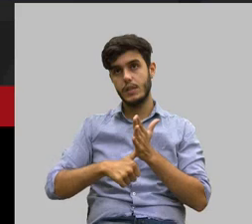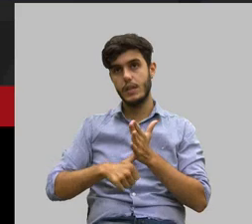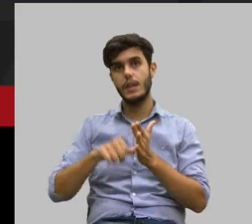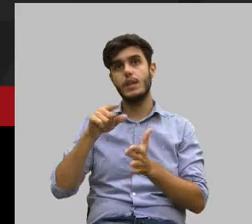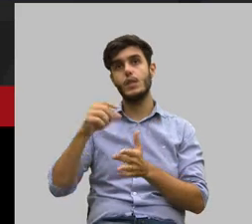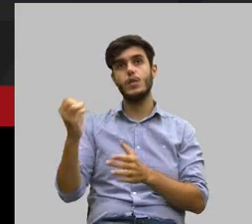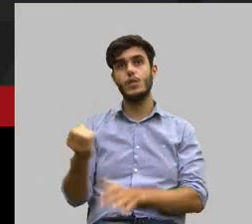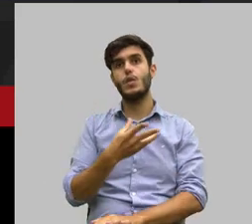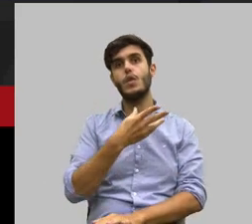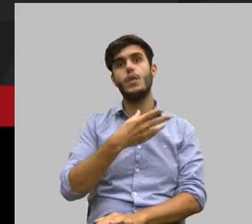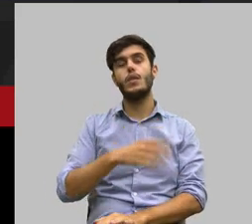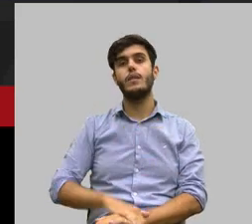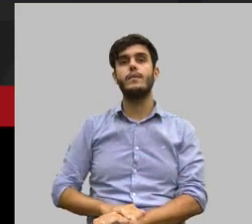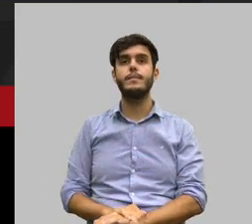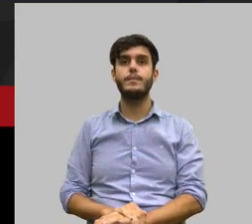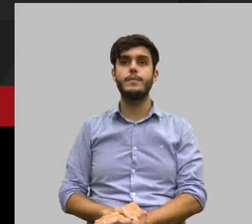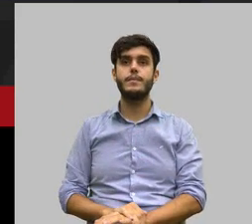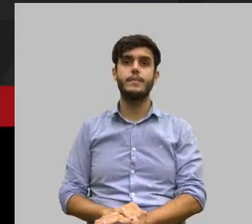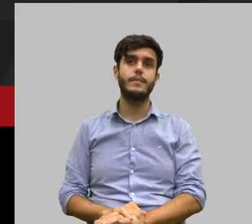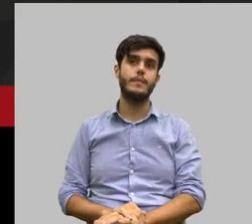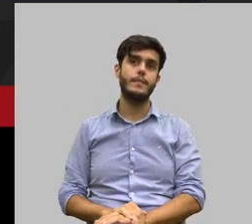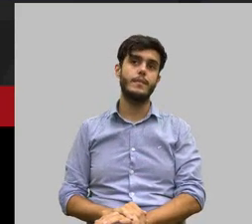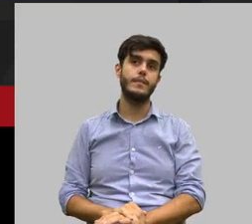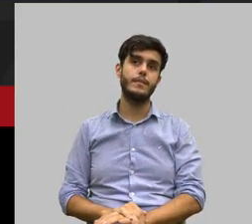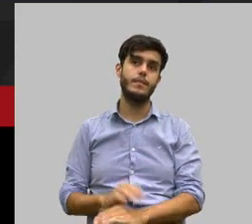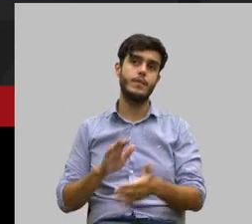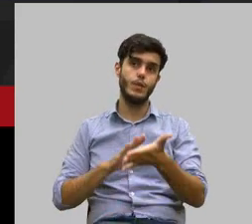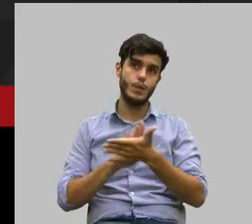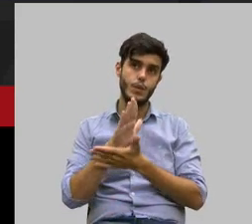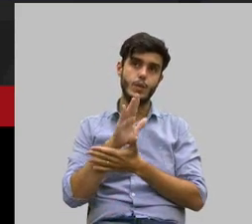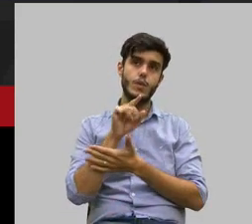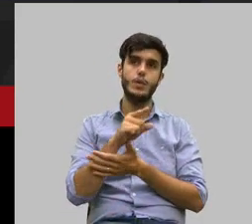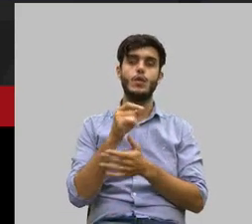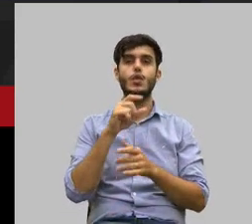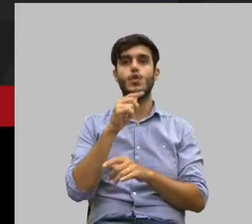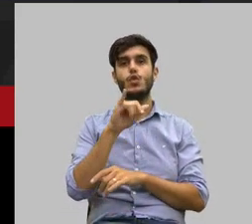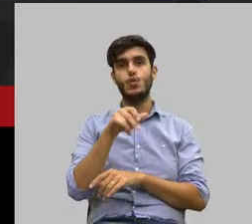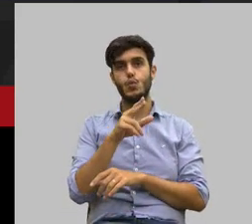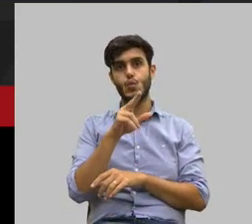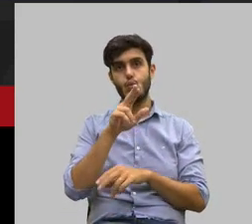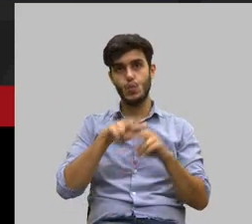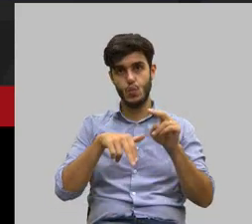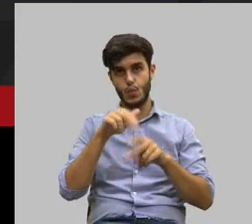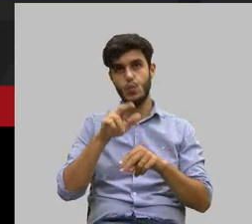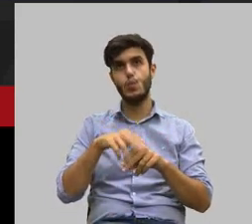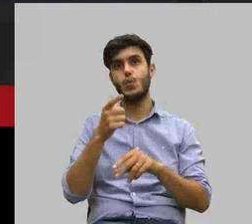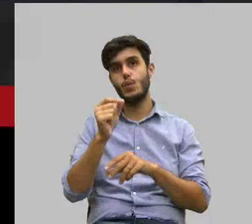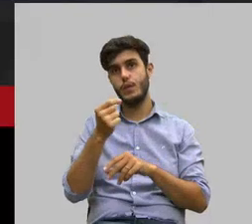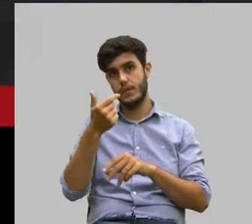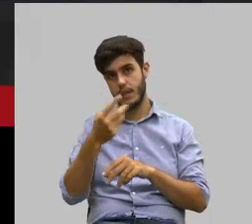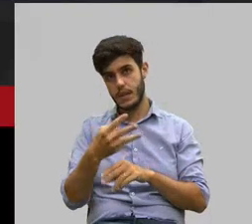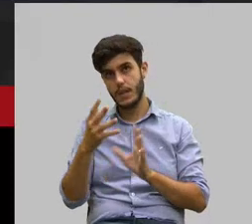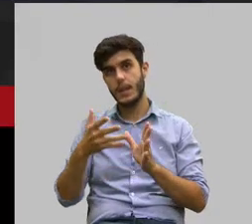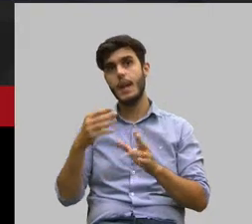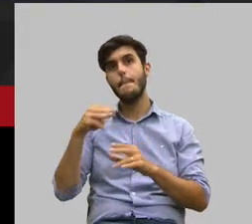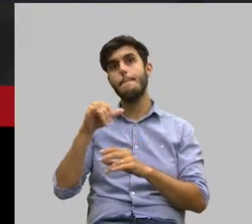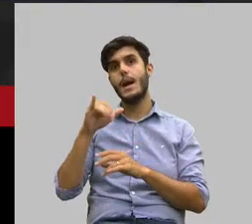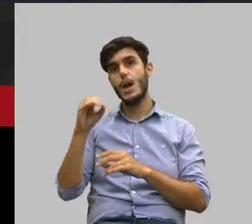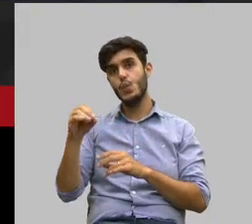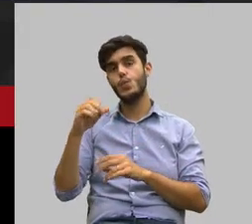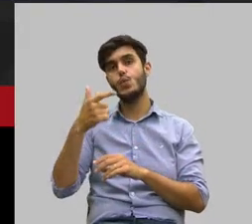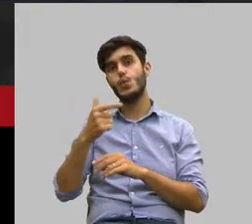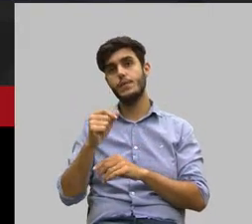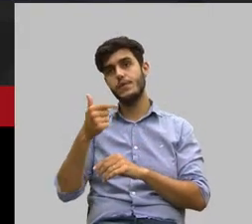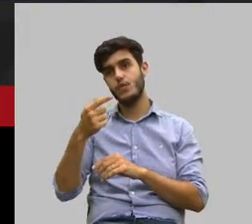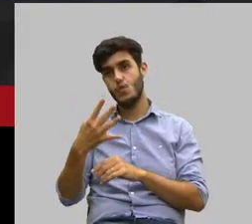carteiras de identidade emitidas entre junho de 23 e maio de 24 eh também eh